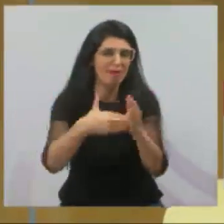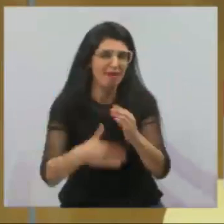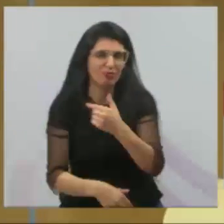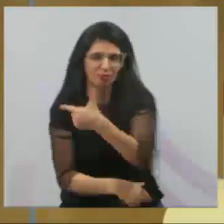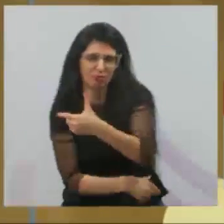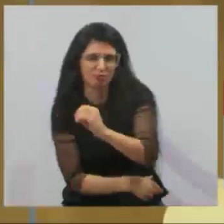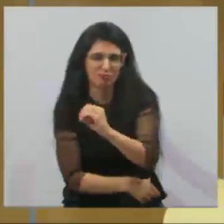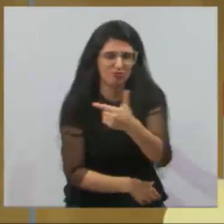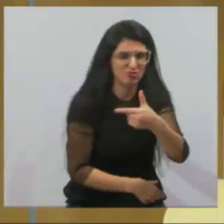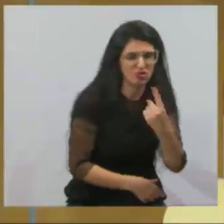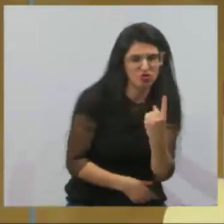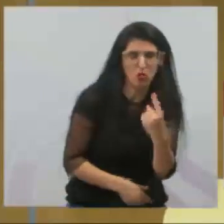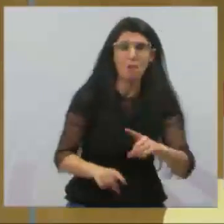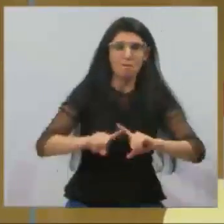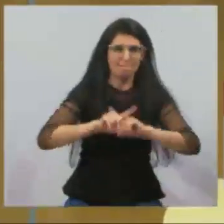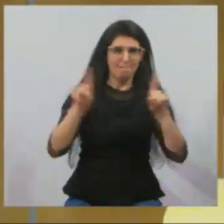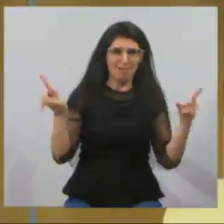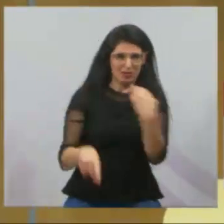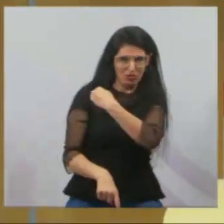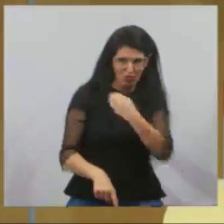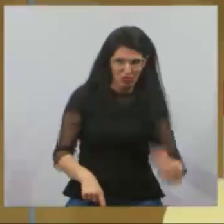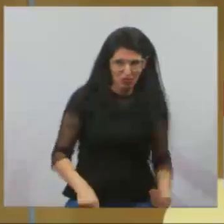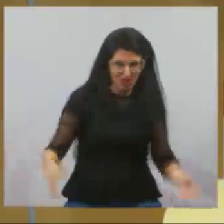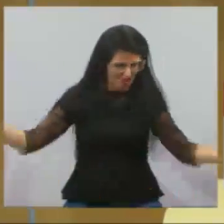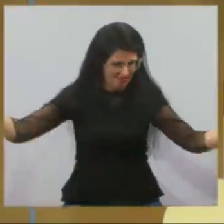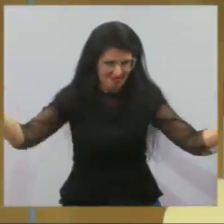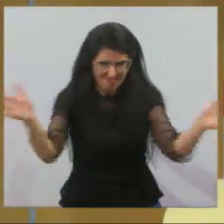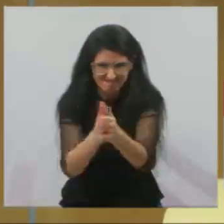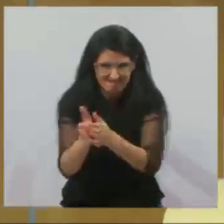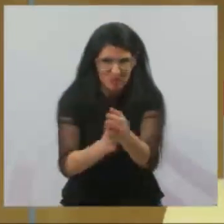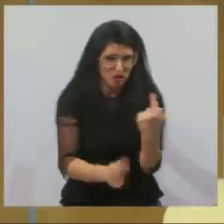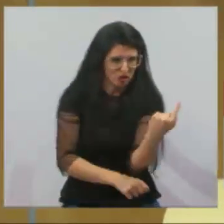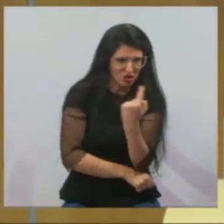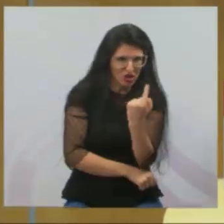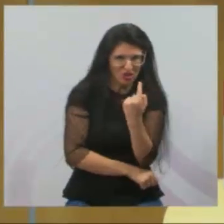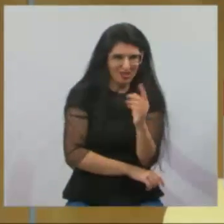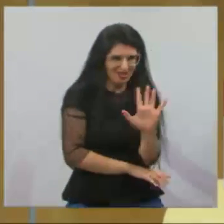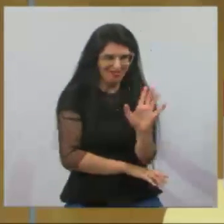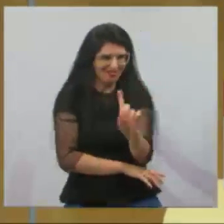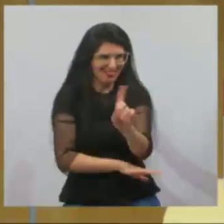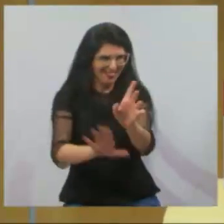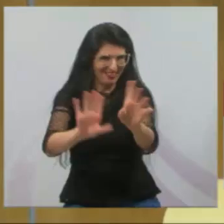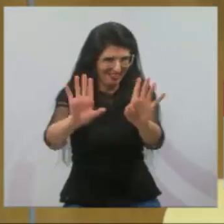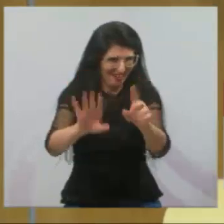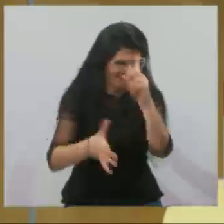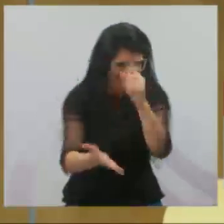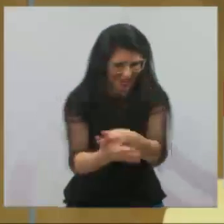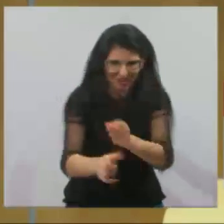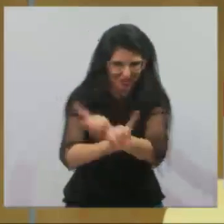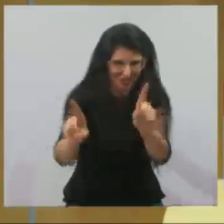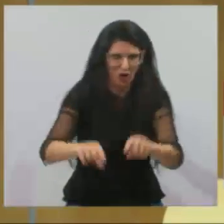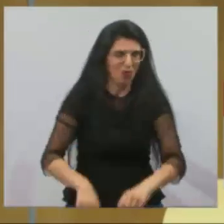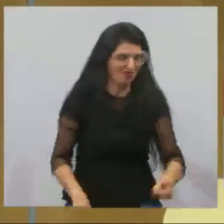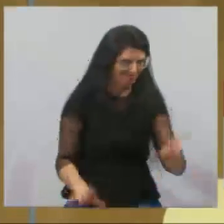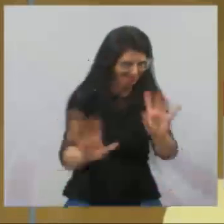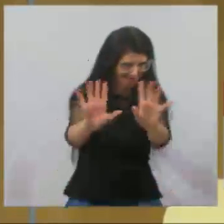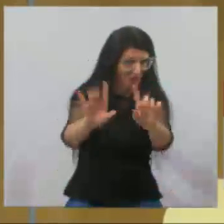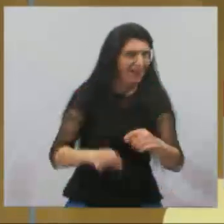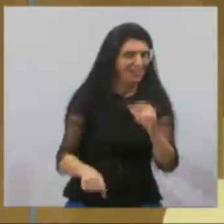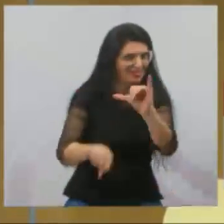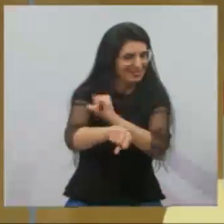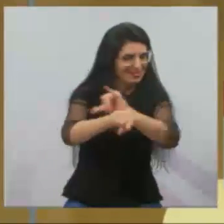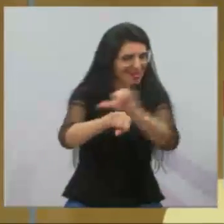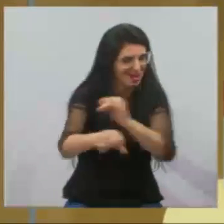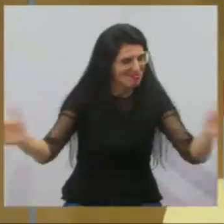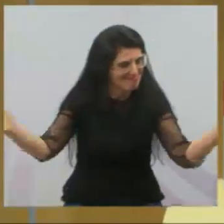Só que o governo, para não levar sozinho essa conta, ele inclui os municípios e impõe aos municípios para